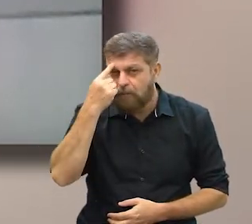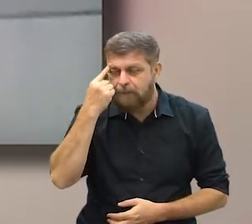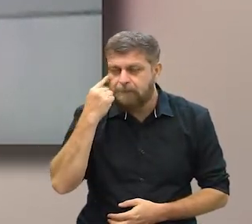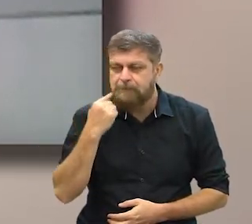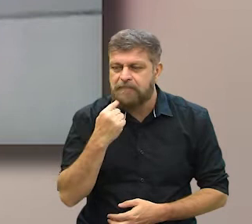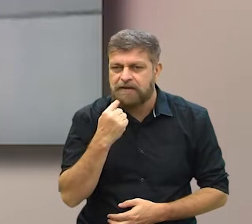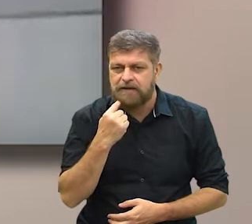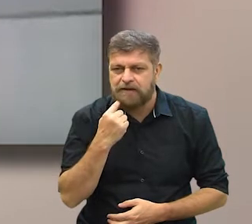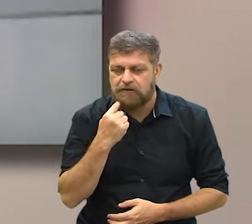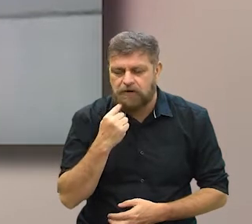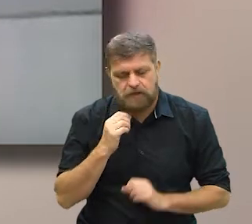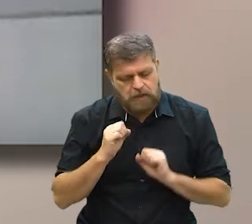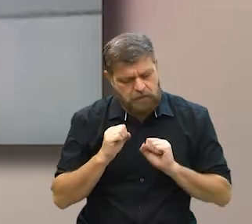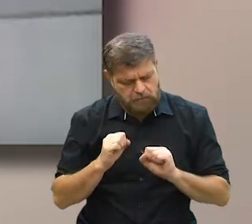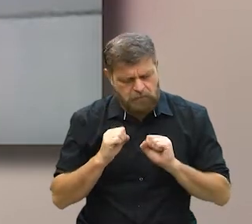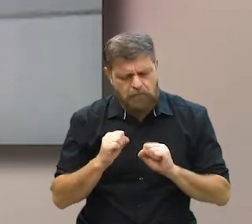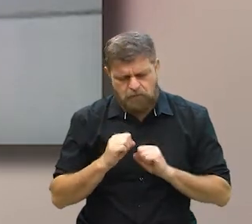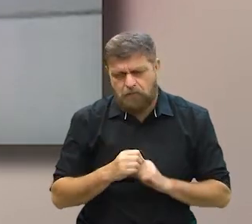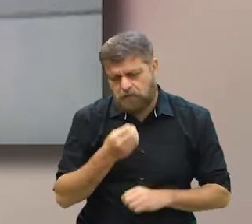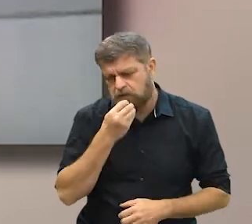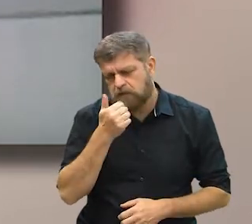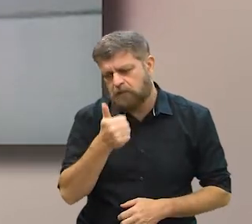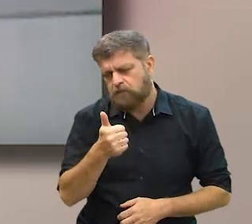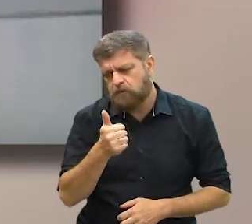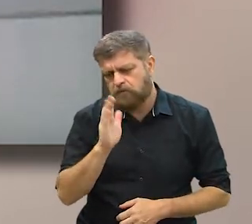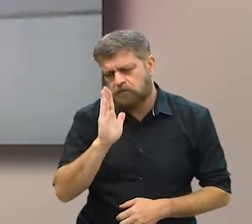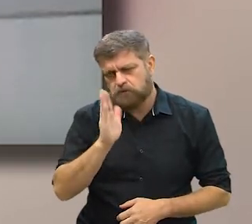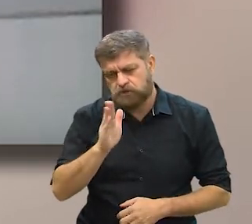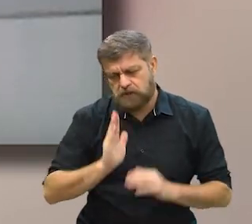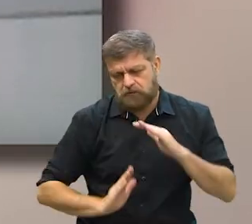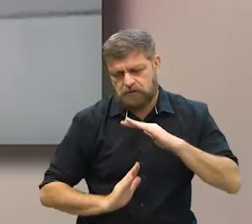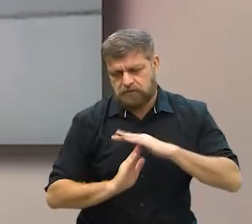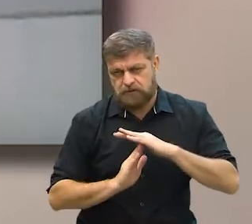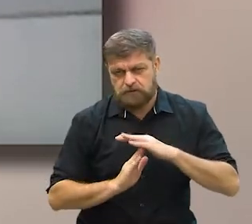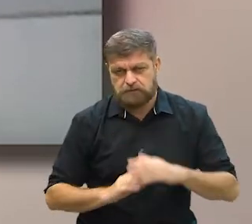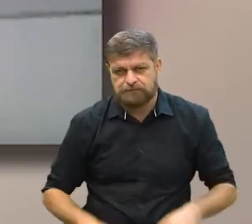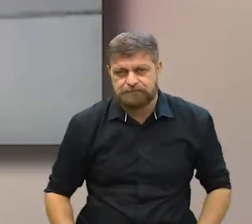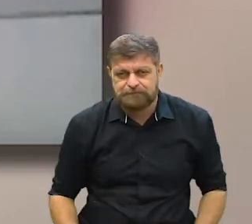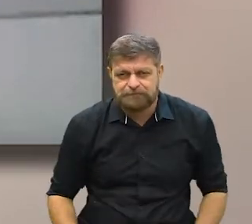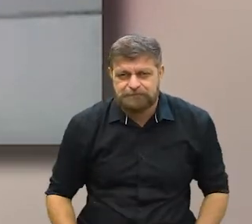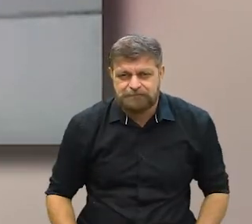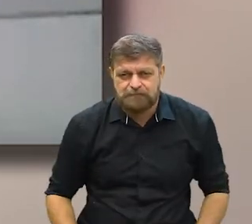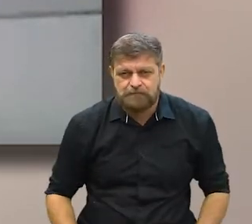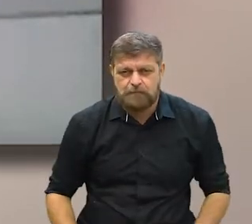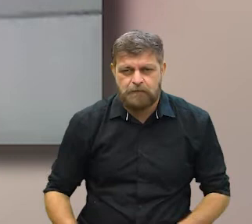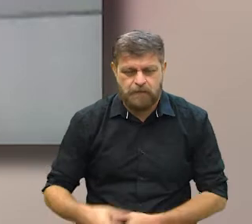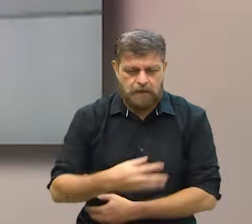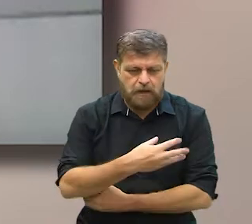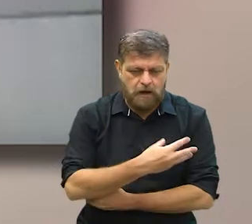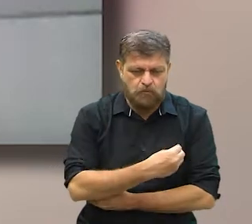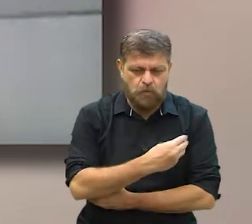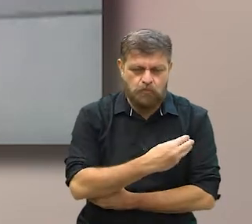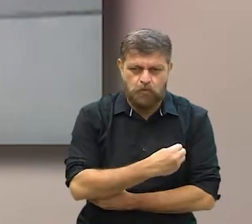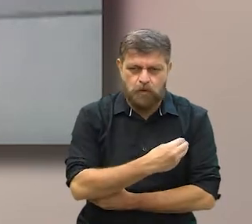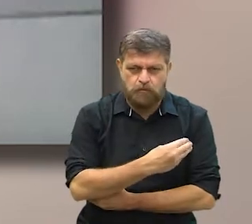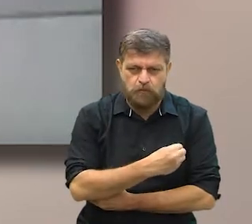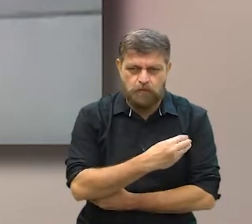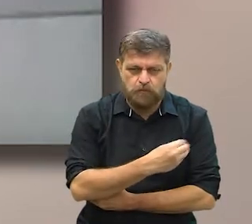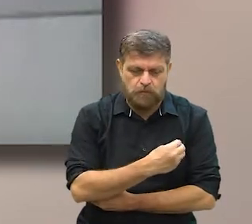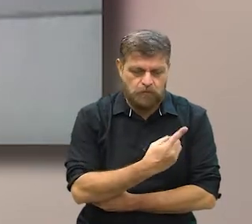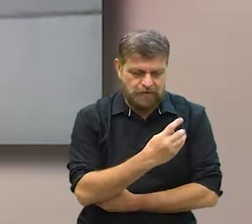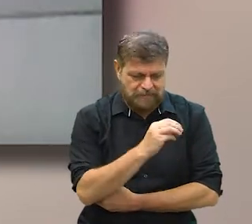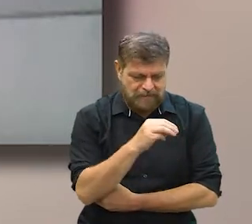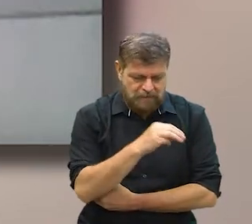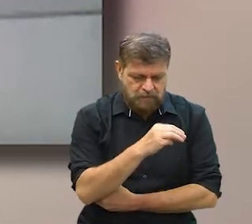direitinho, eu acho assim, 30 minutos é para lá de adequado. Quanto a essa